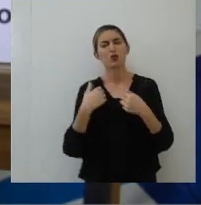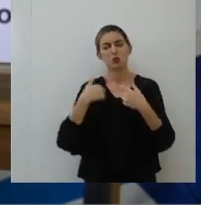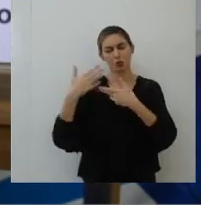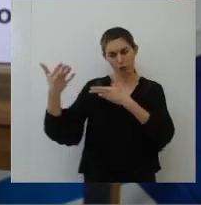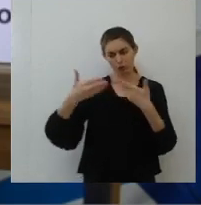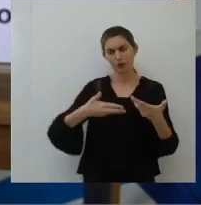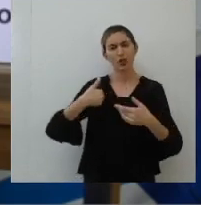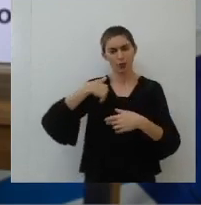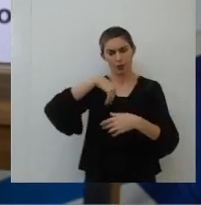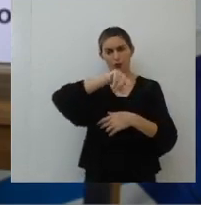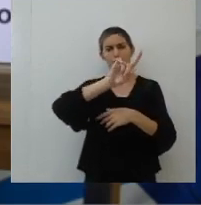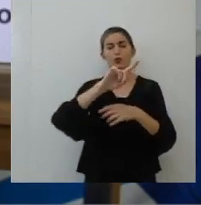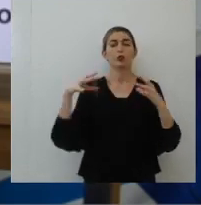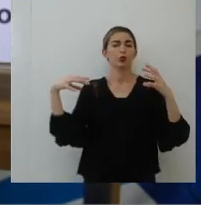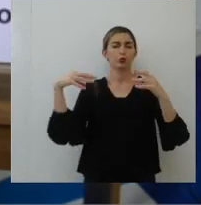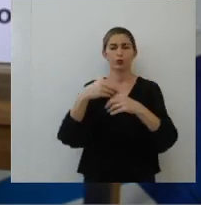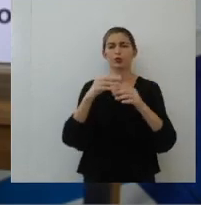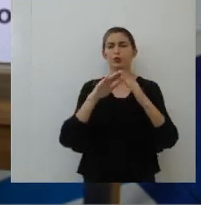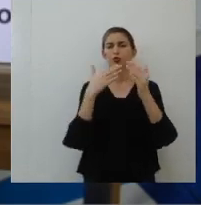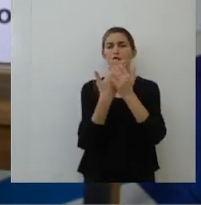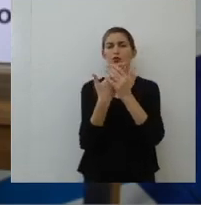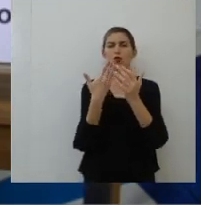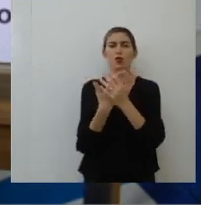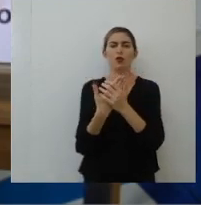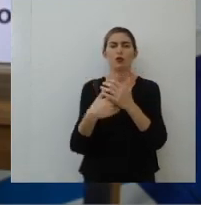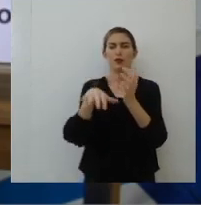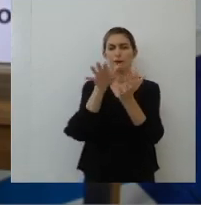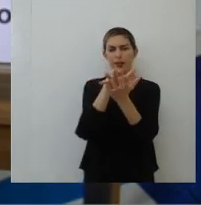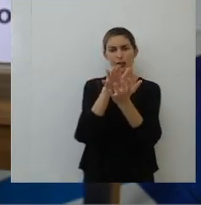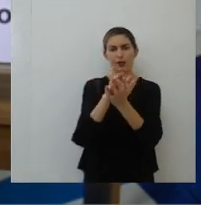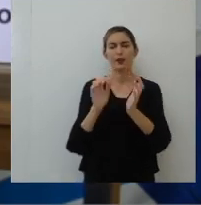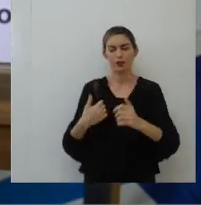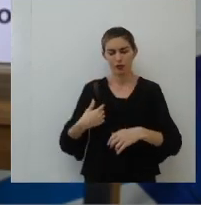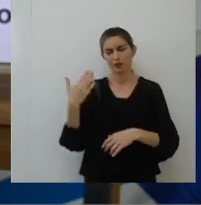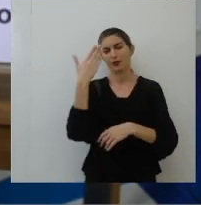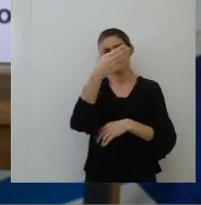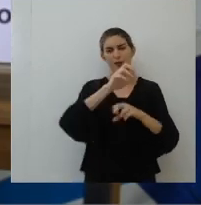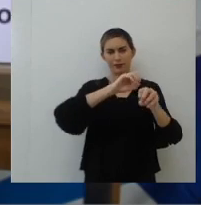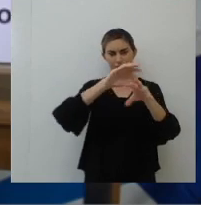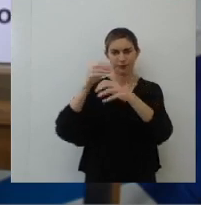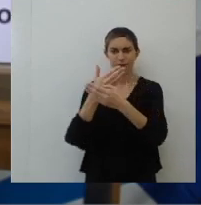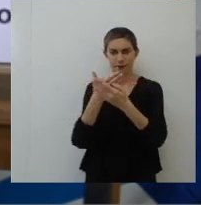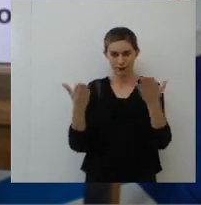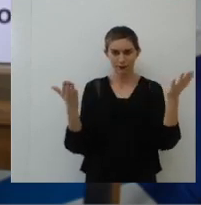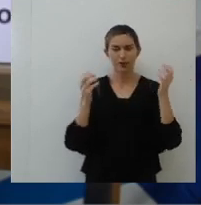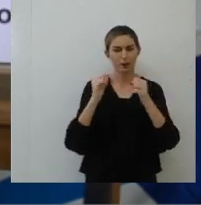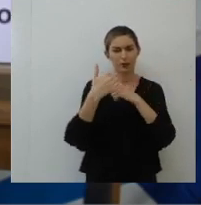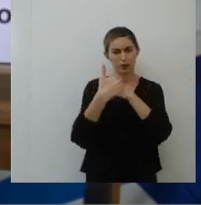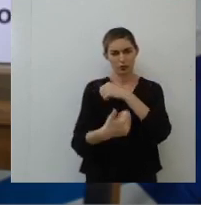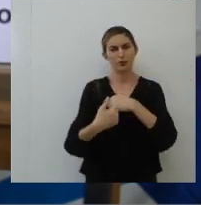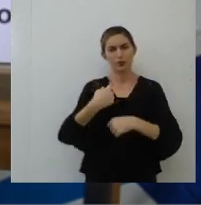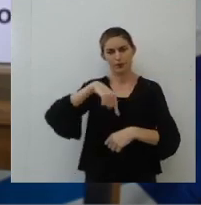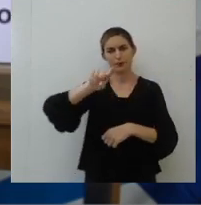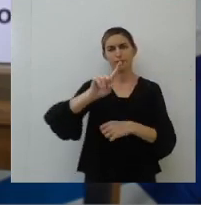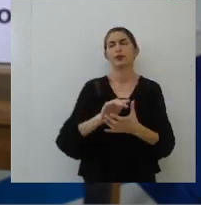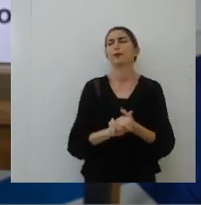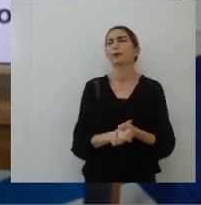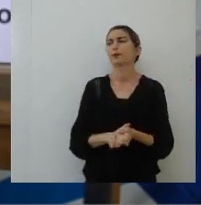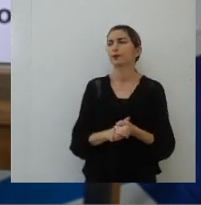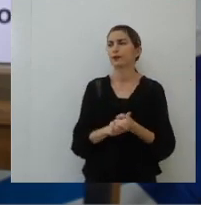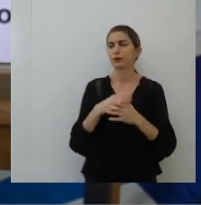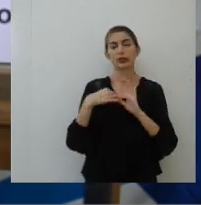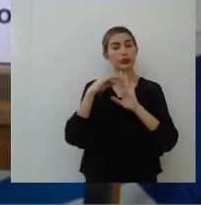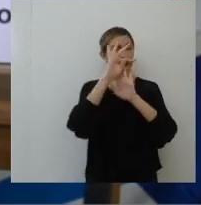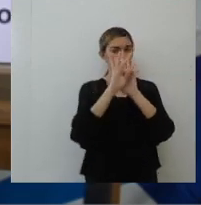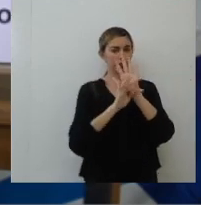Vocês são diretores de todas as escolas de Pernambuco. Se chamar essa equipe aqui, a gente vai dar alô para vocês aí. Pode chamar que a gente vai, a gente desenvolve. Nos